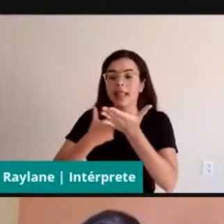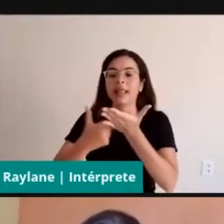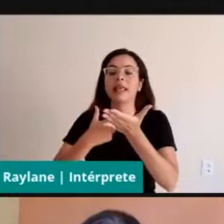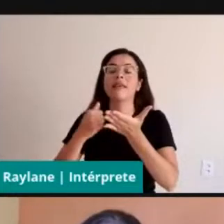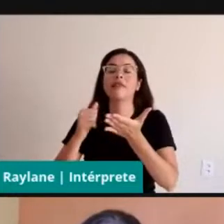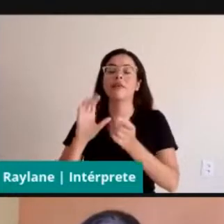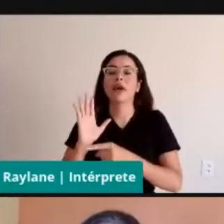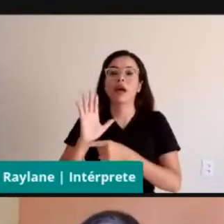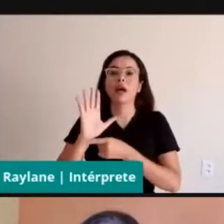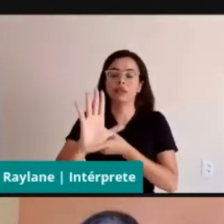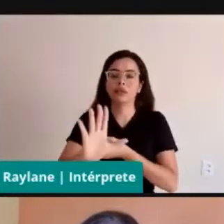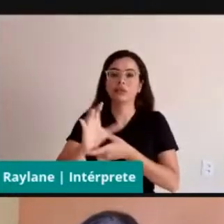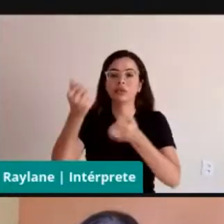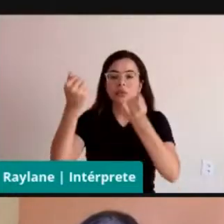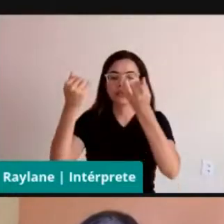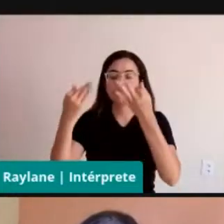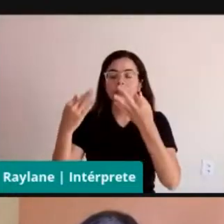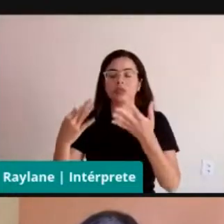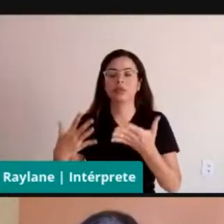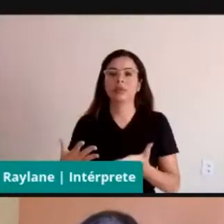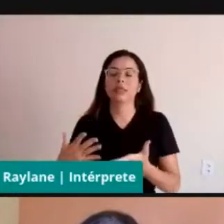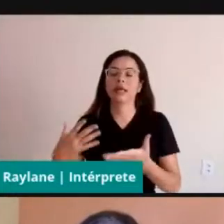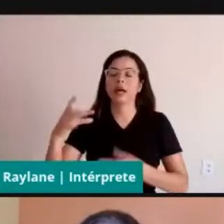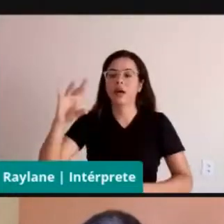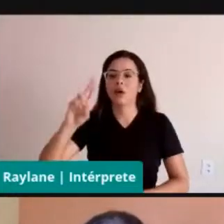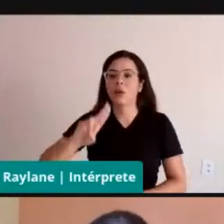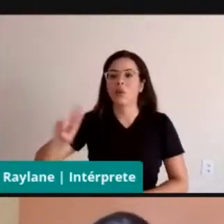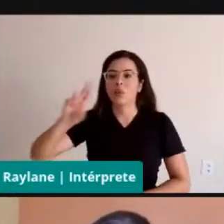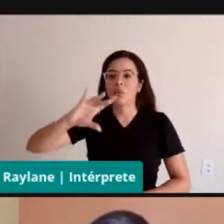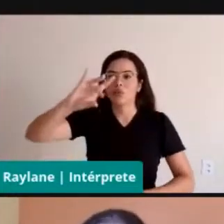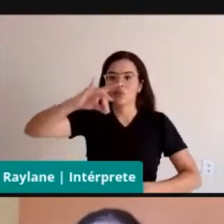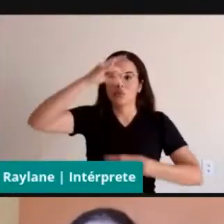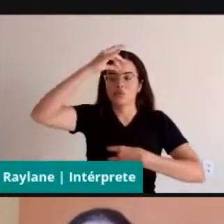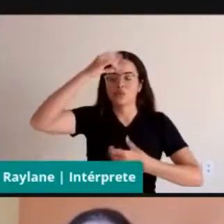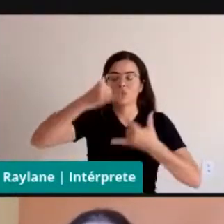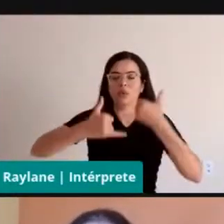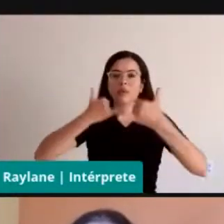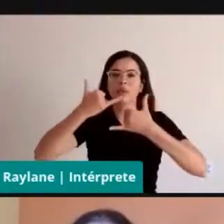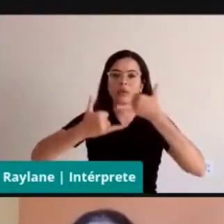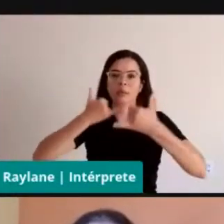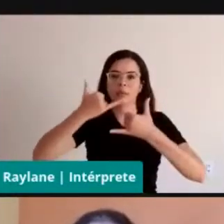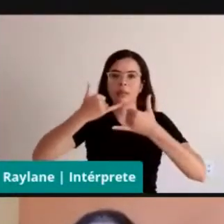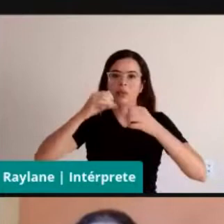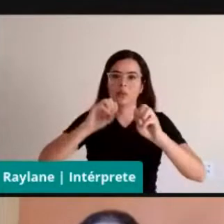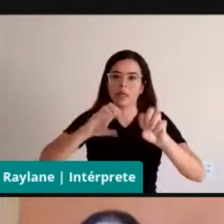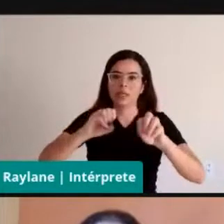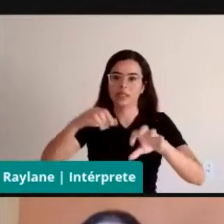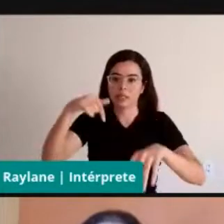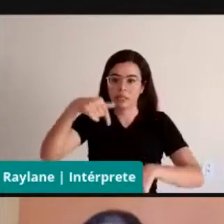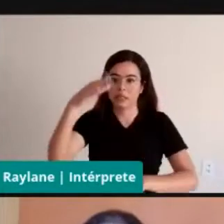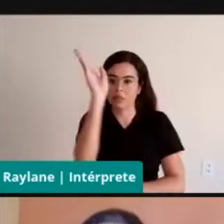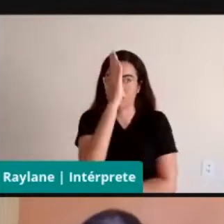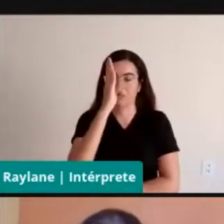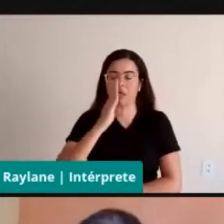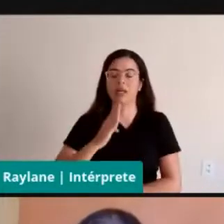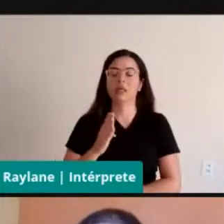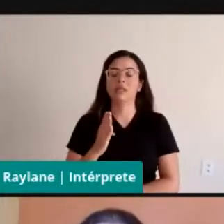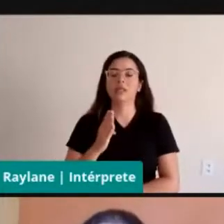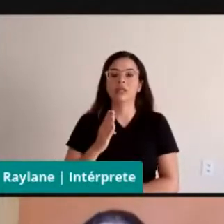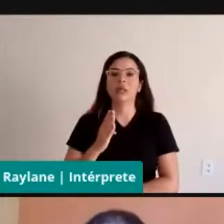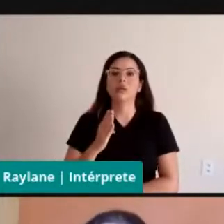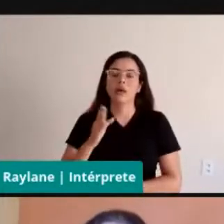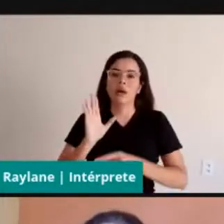essa ideia de usar o RPG no ensino brasileiro como uma forma de